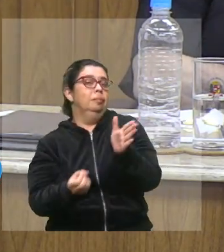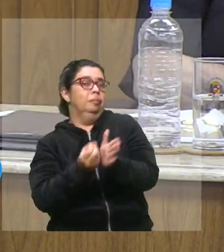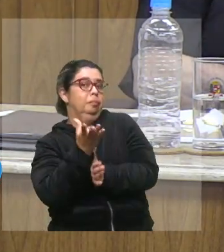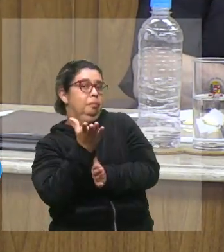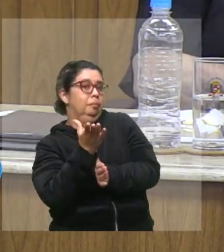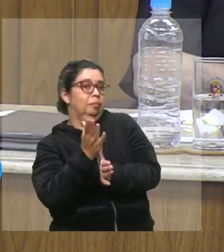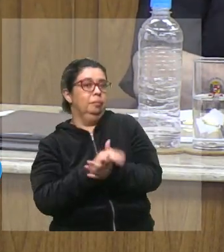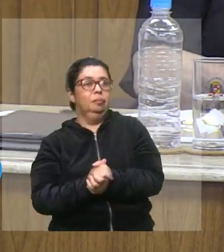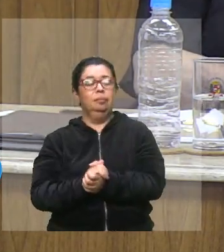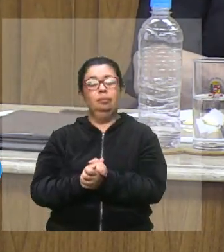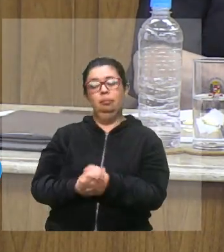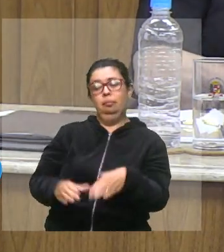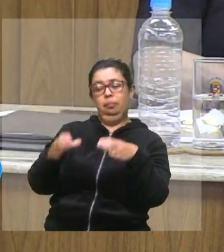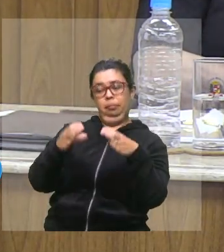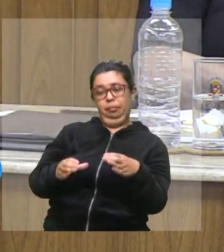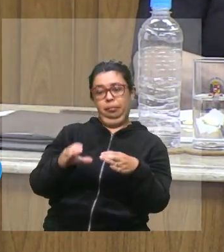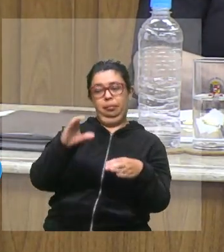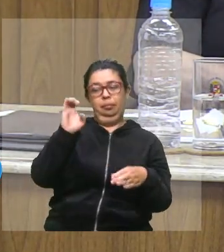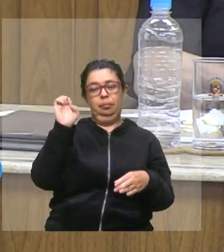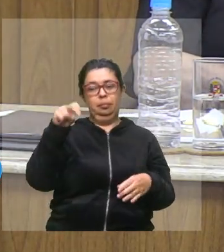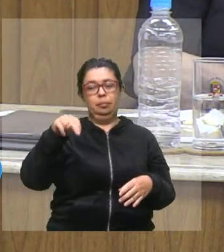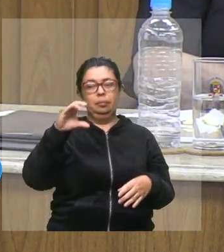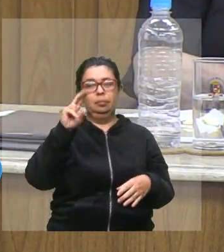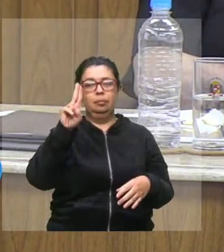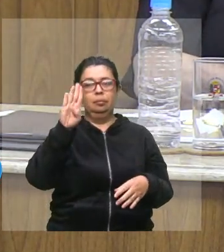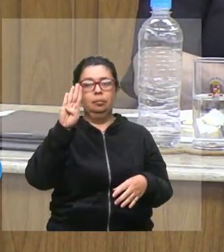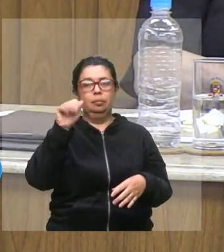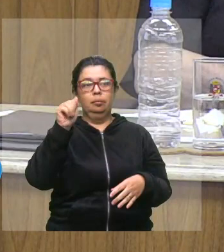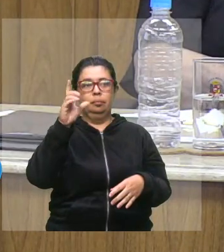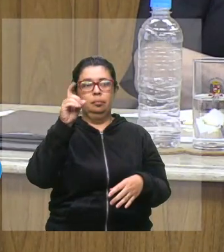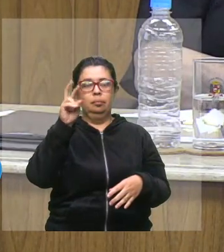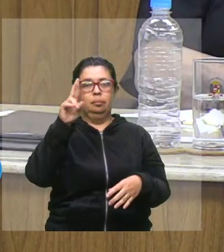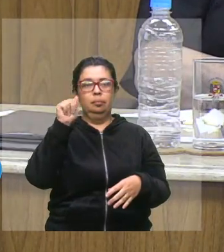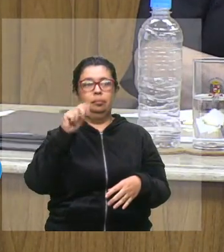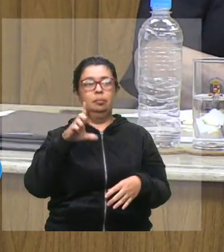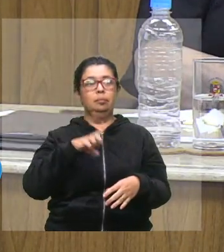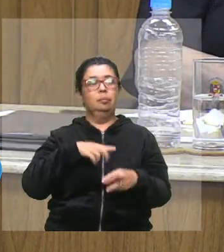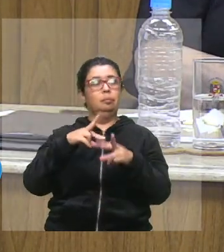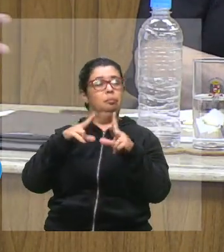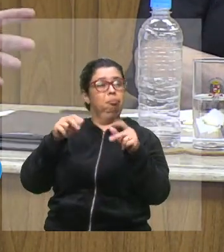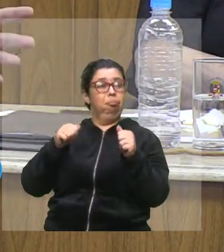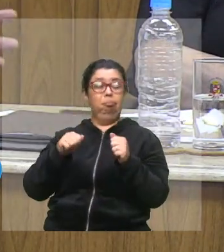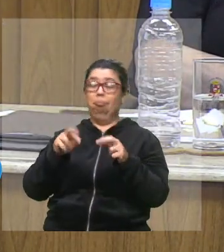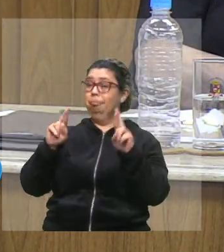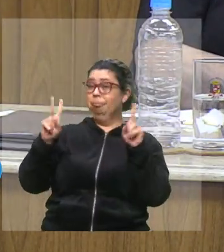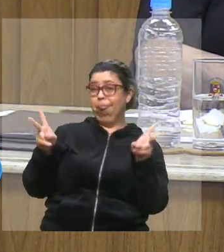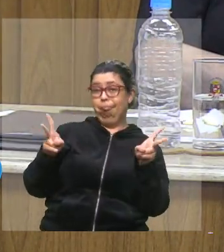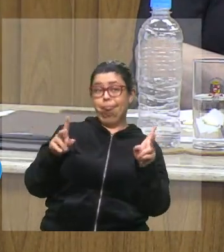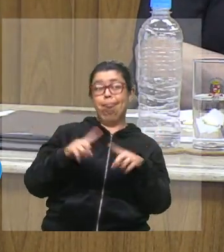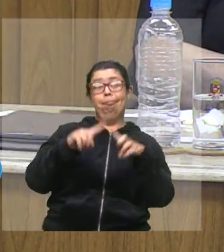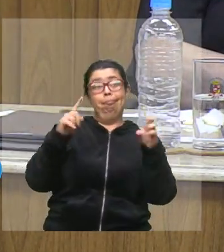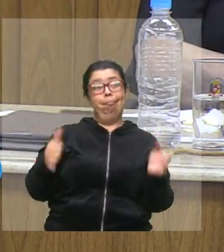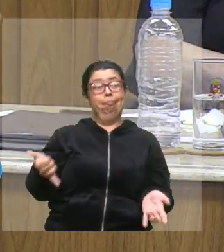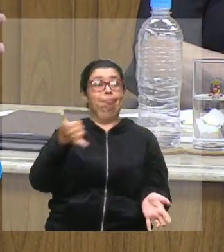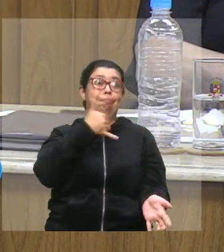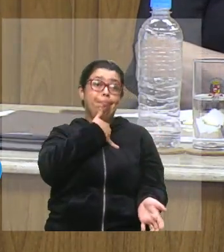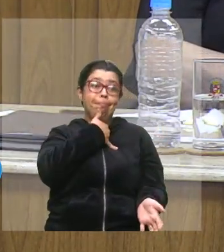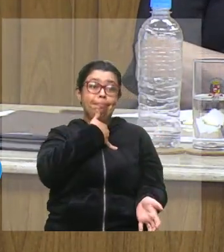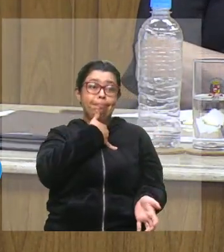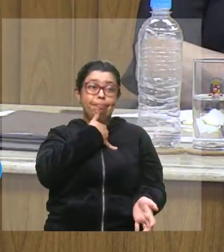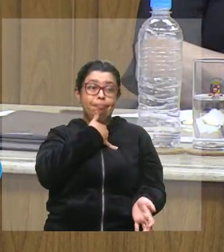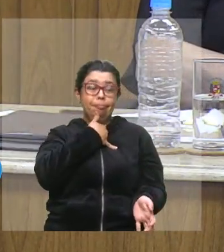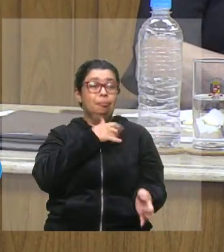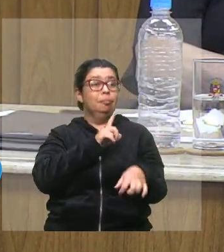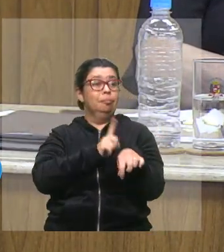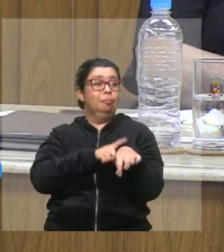espaço para incubar as empresas ali, para que ali pudesse sair algo diferente. Infelizmente, o tempo, né,